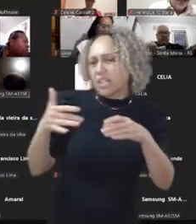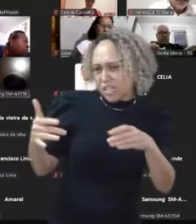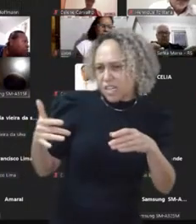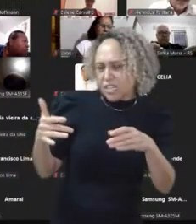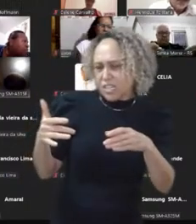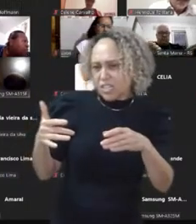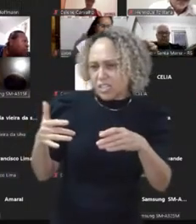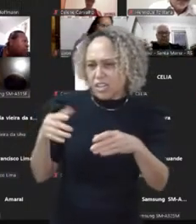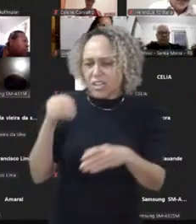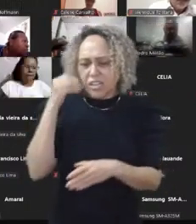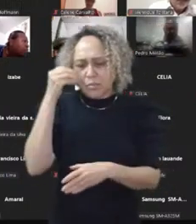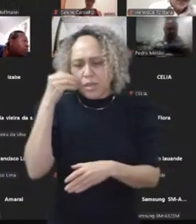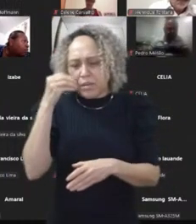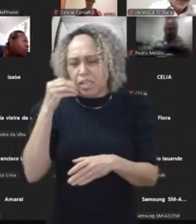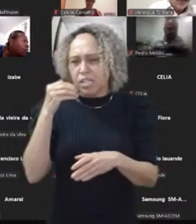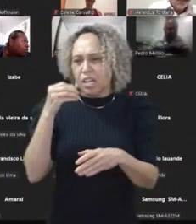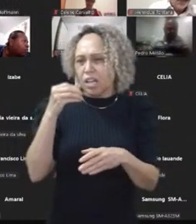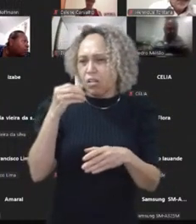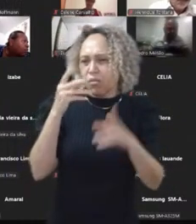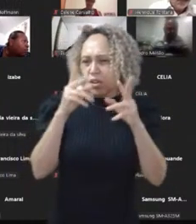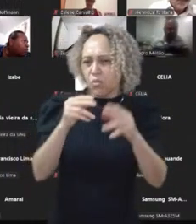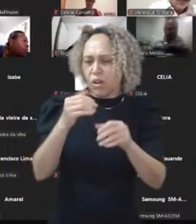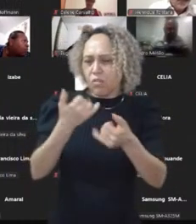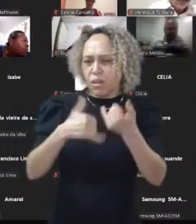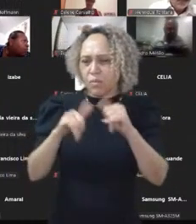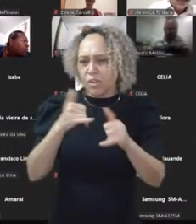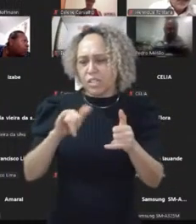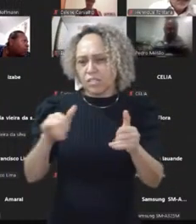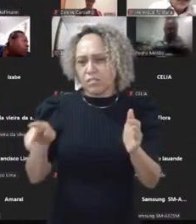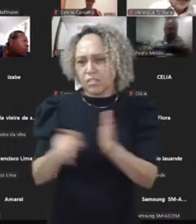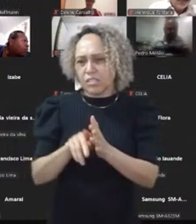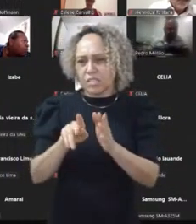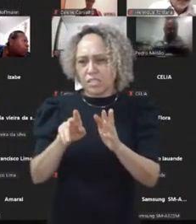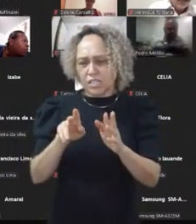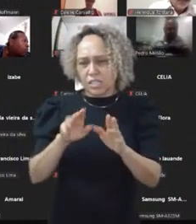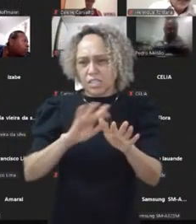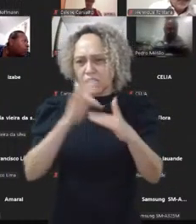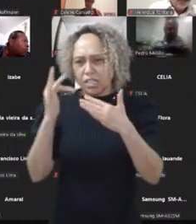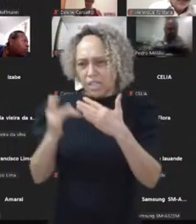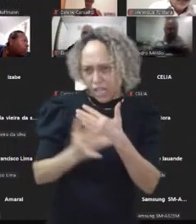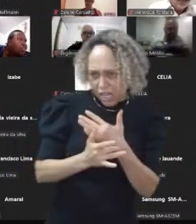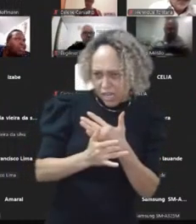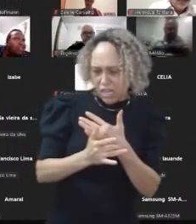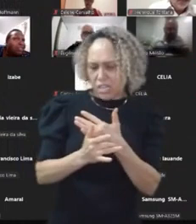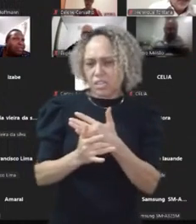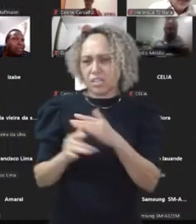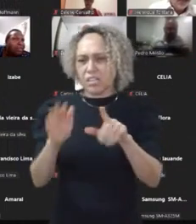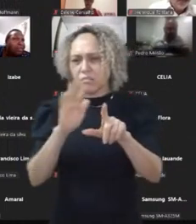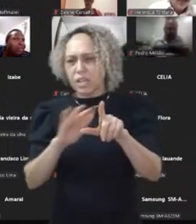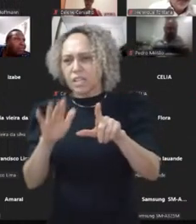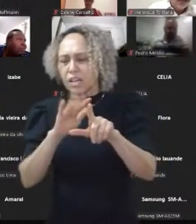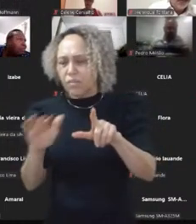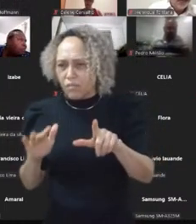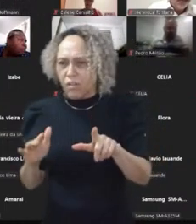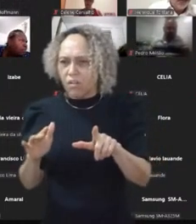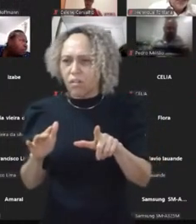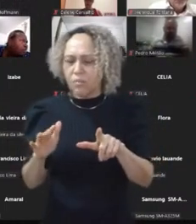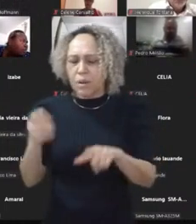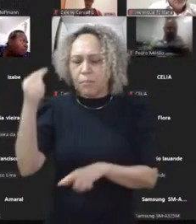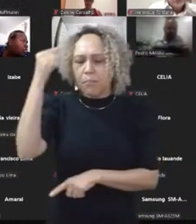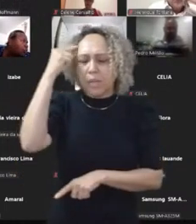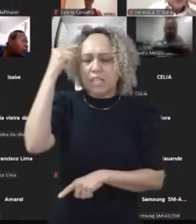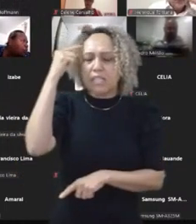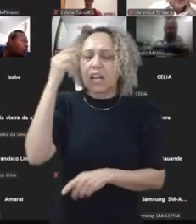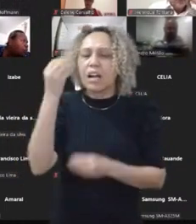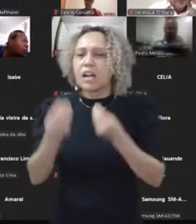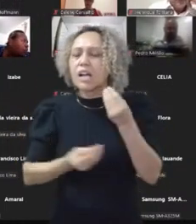né comunicação antes de né esse formato clássico de vamos enfim pensar e produzir Qual é